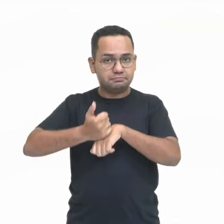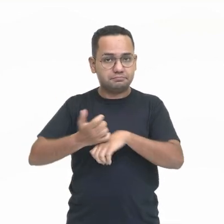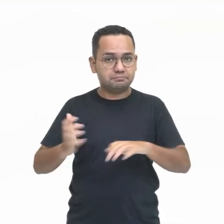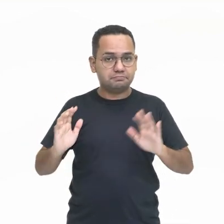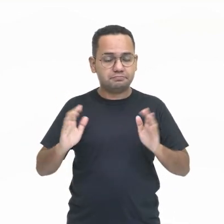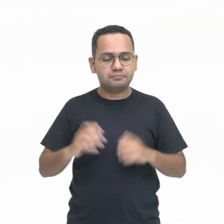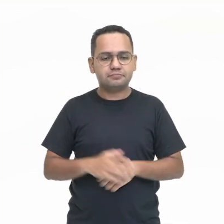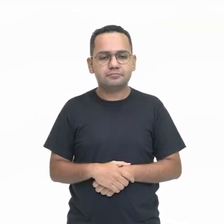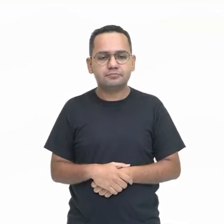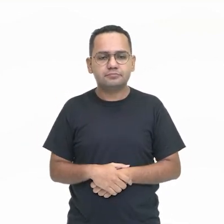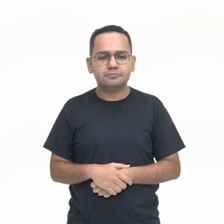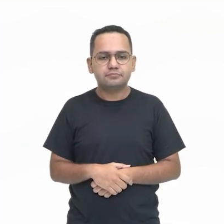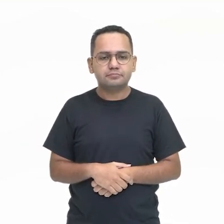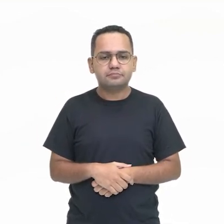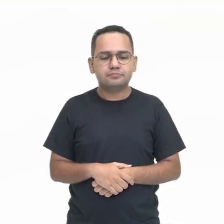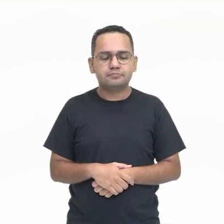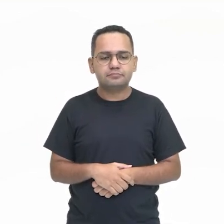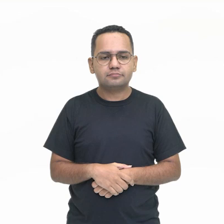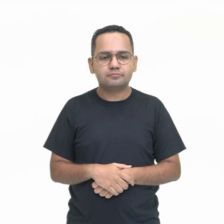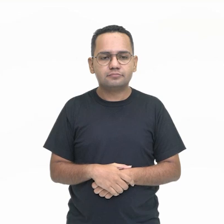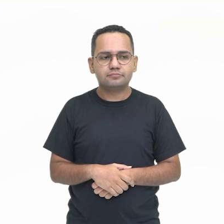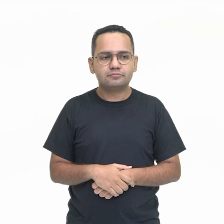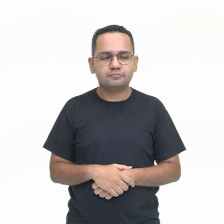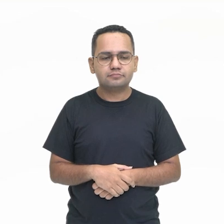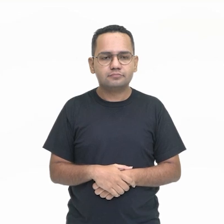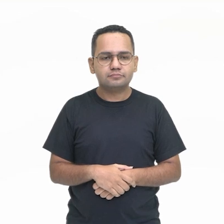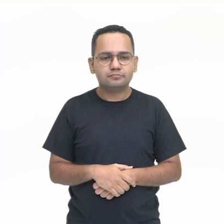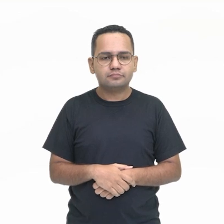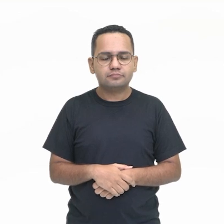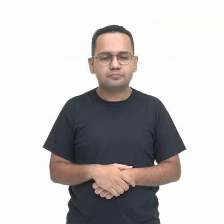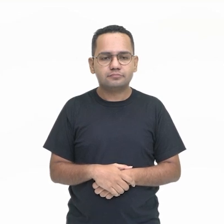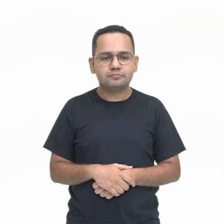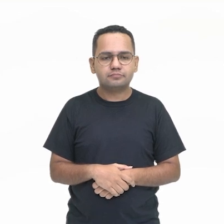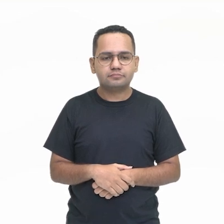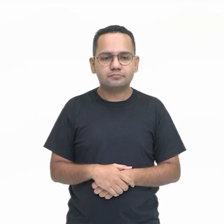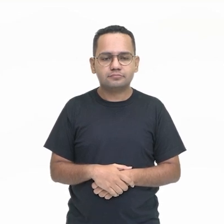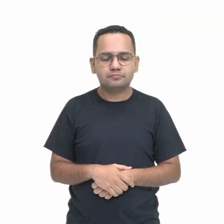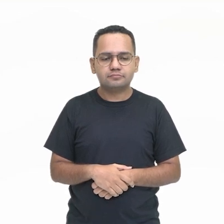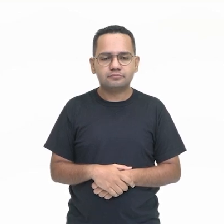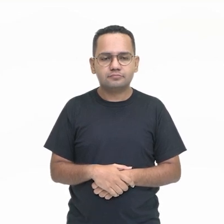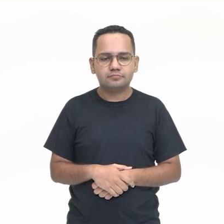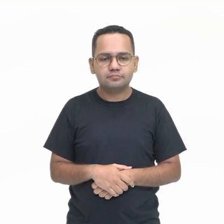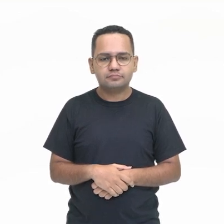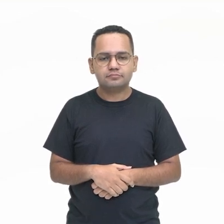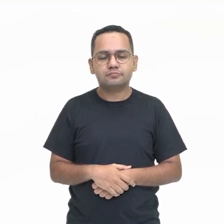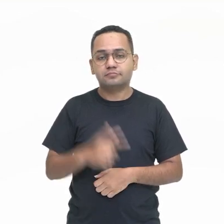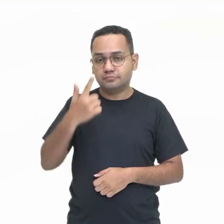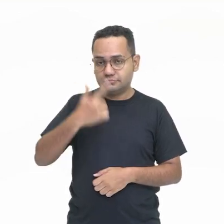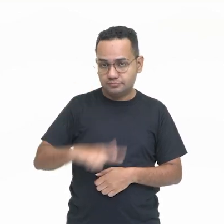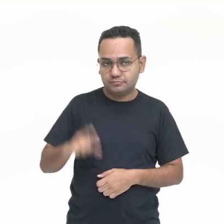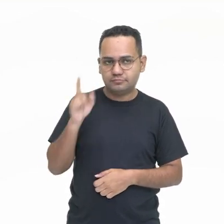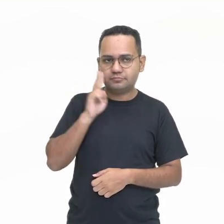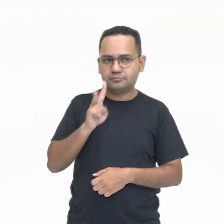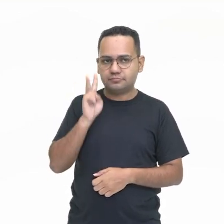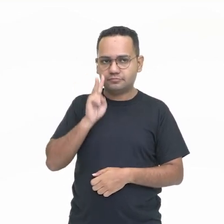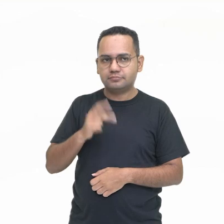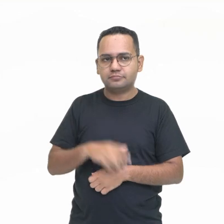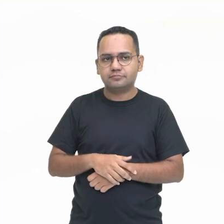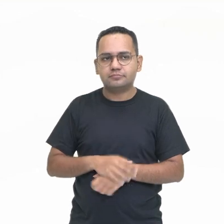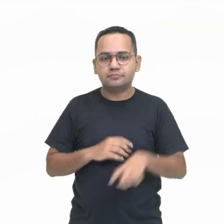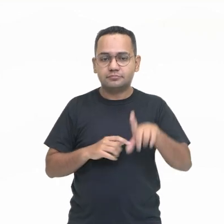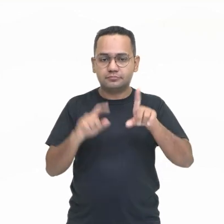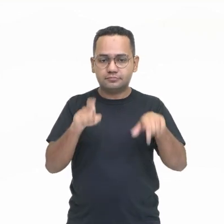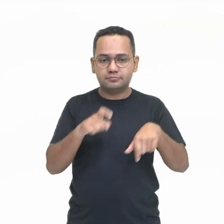que na fórmula, na função, nós temos então que, só vamos lembrar aqui, ó, que o L de x é igual